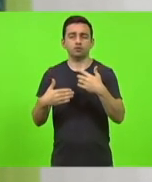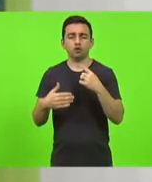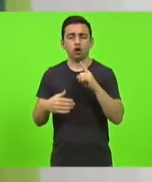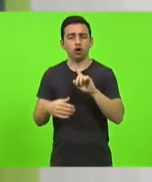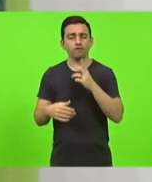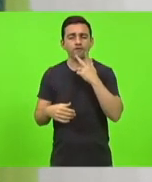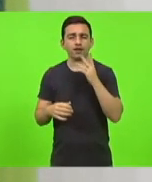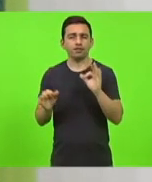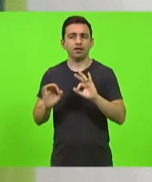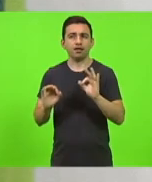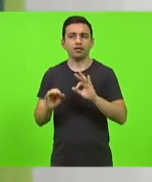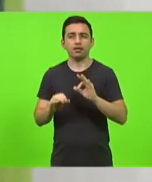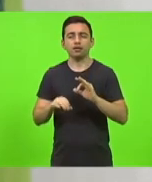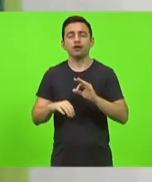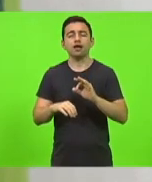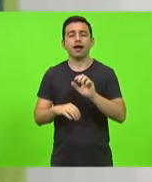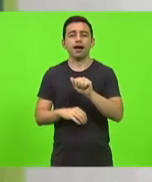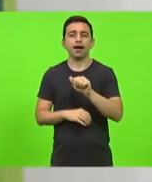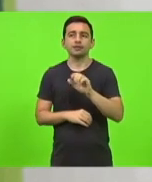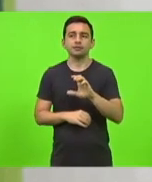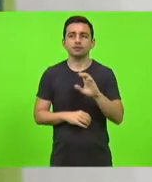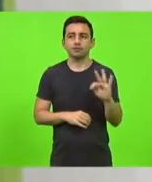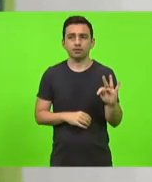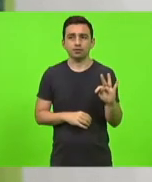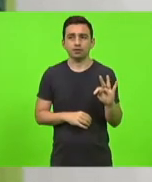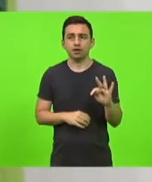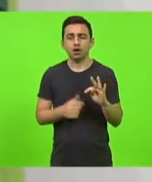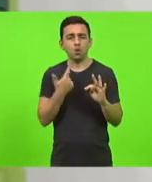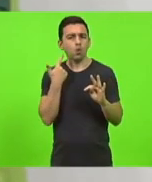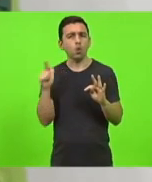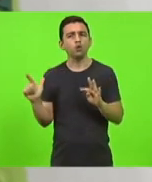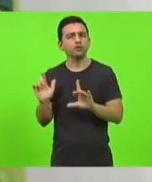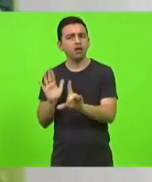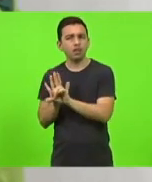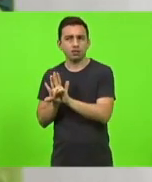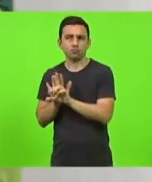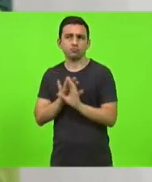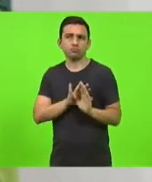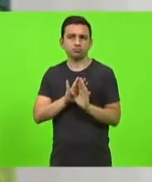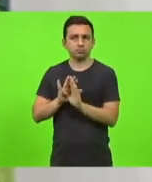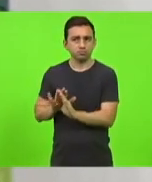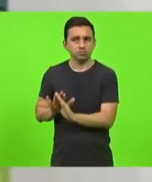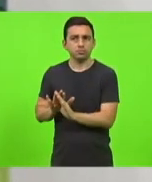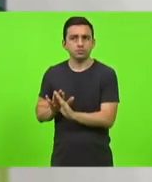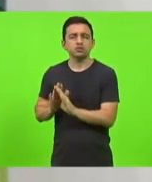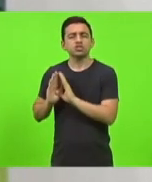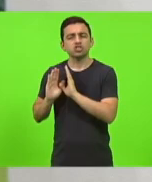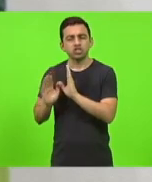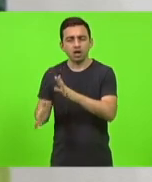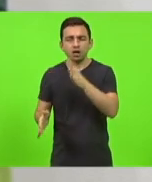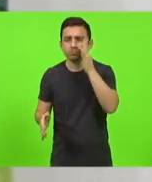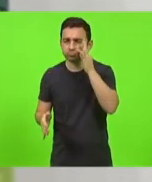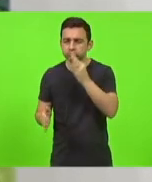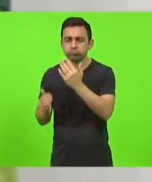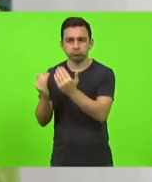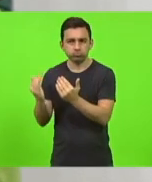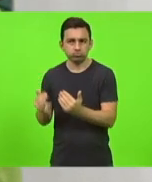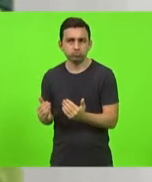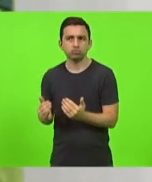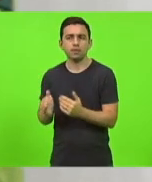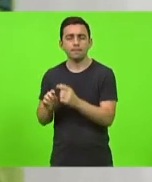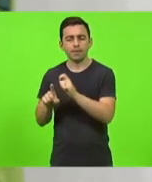dos admitidos em caráter temporário, que é outra lei, e a matéria já foi apreciada em